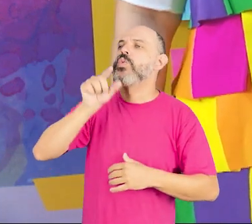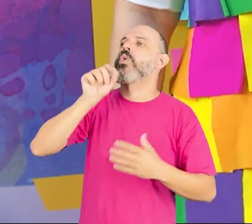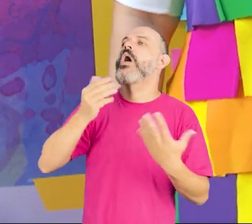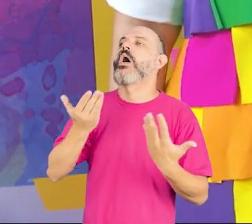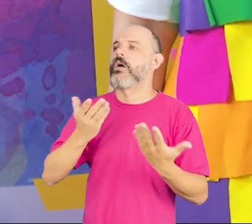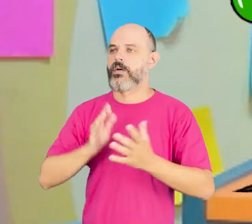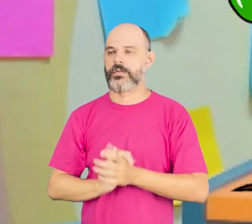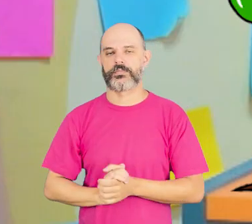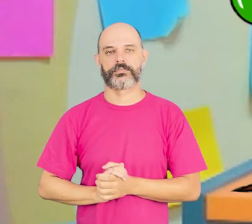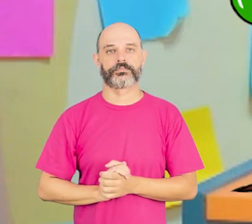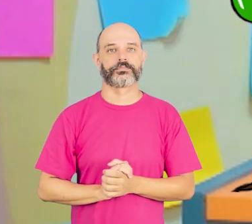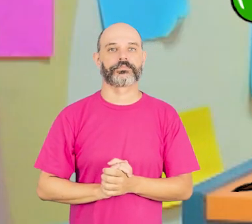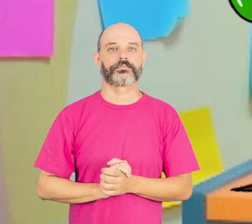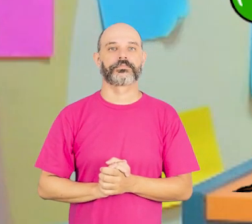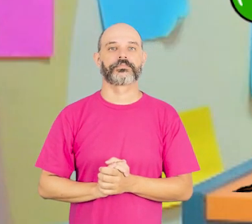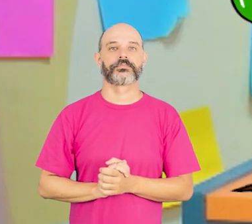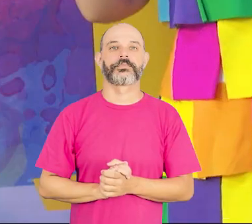Dadá?